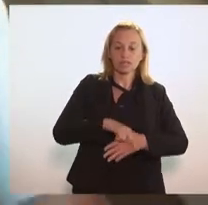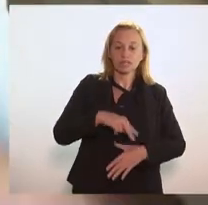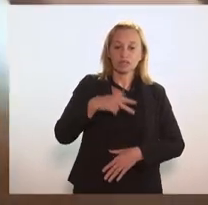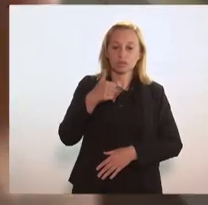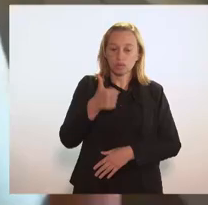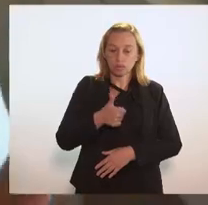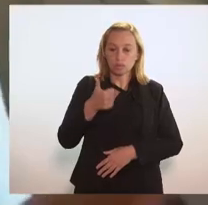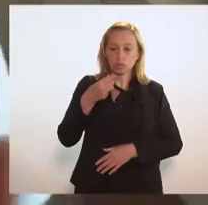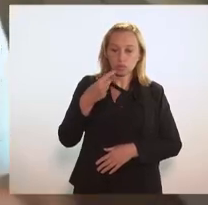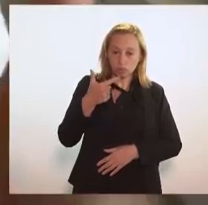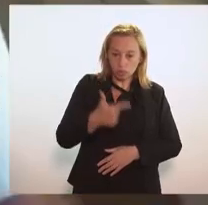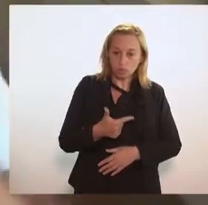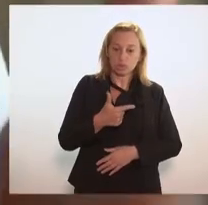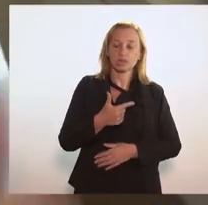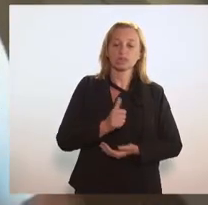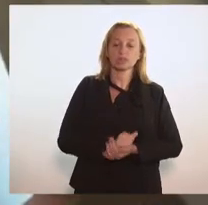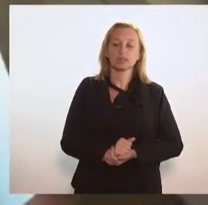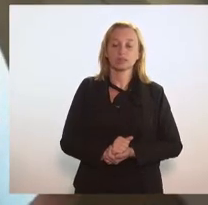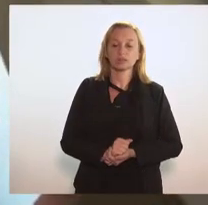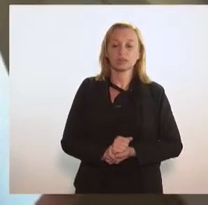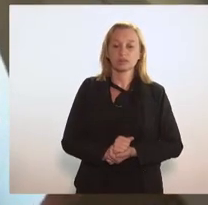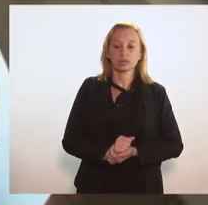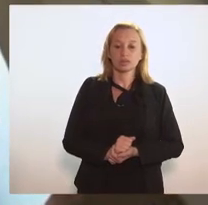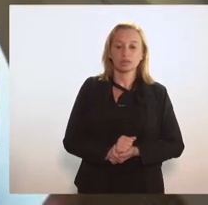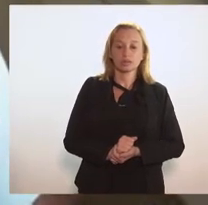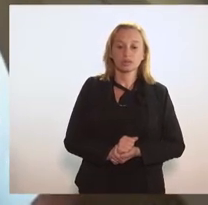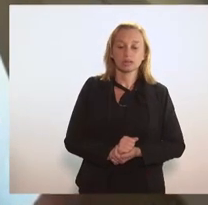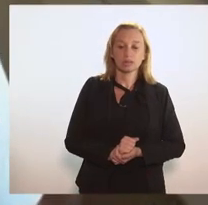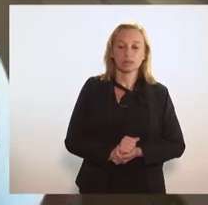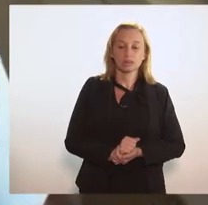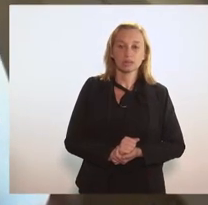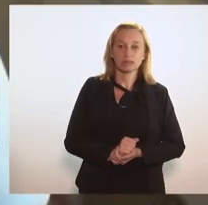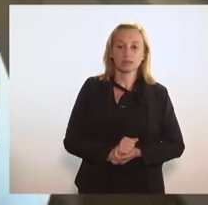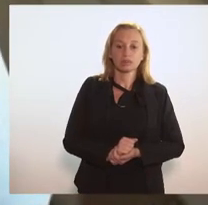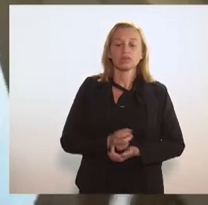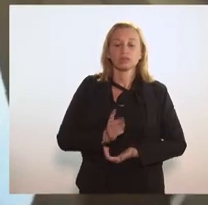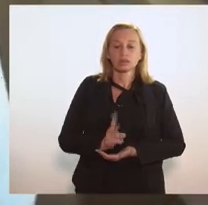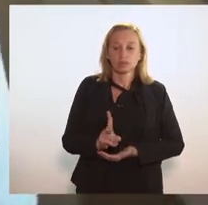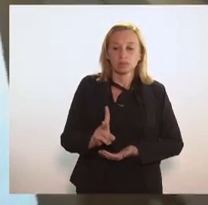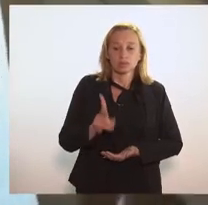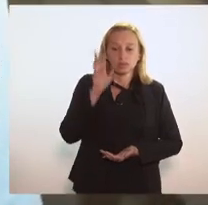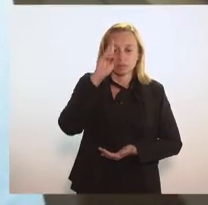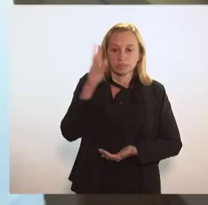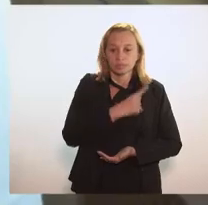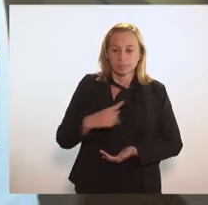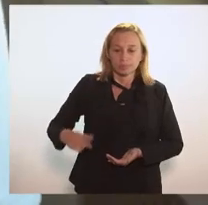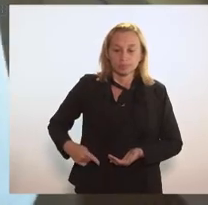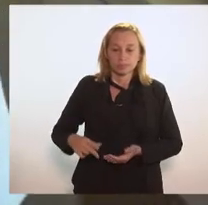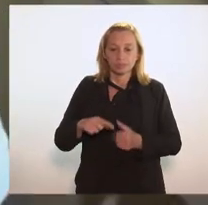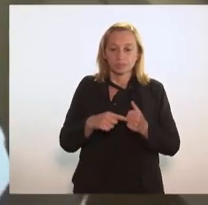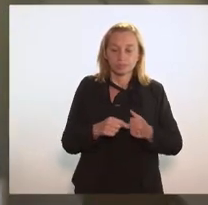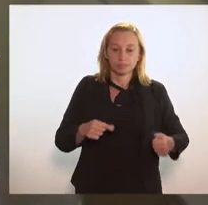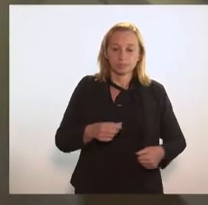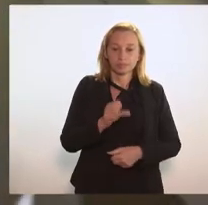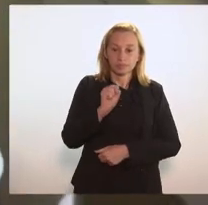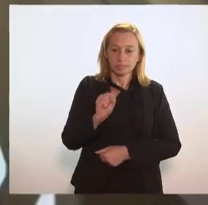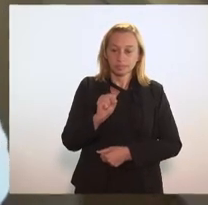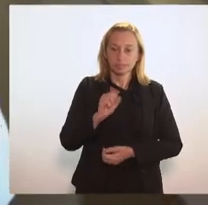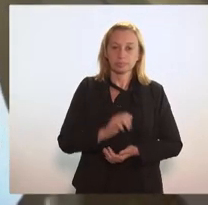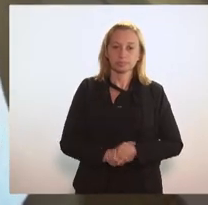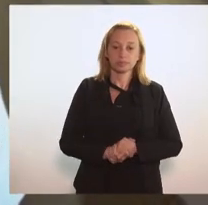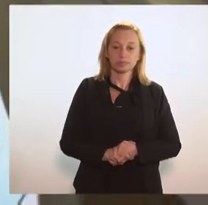um esse uso tornem-se os segundos né aí vai e aí continua falando o artigo 8º